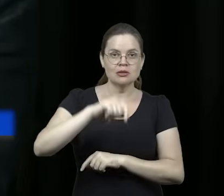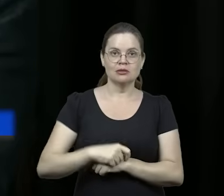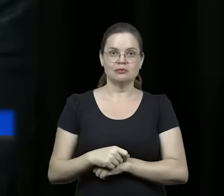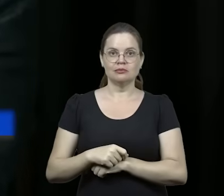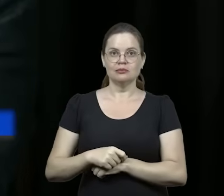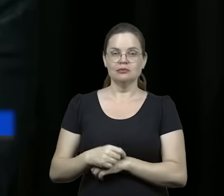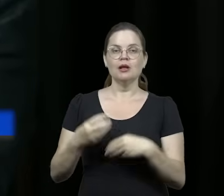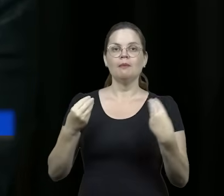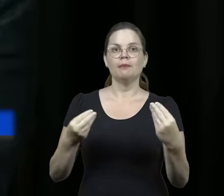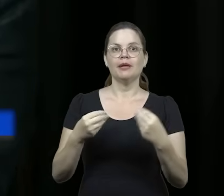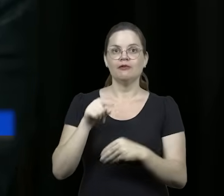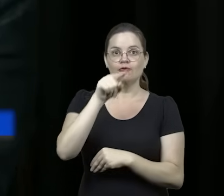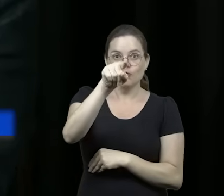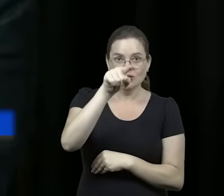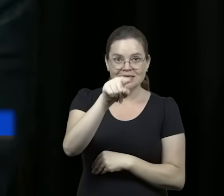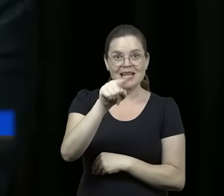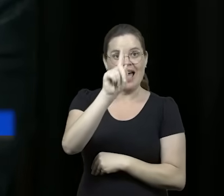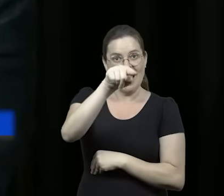quem habita.